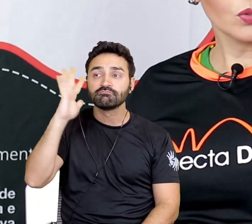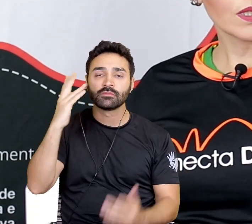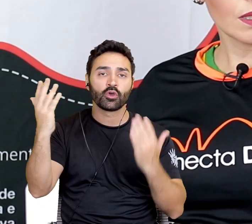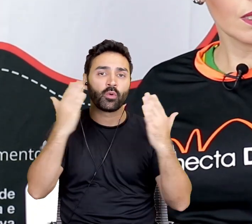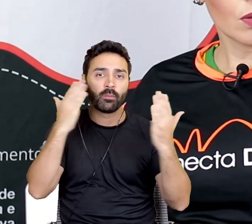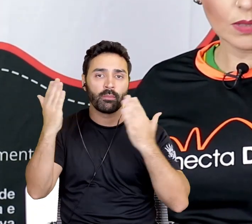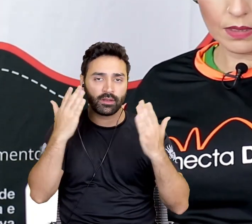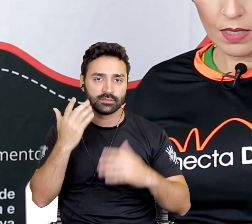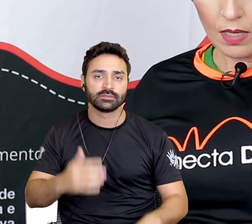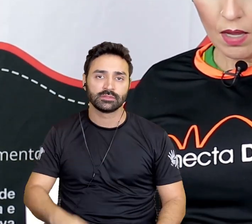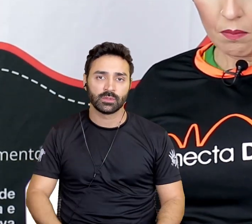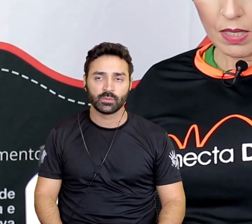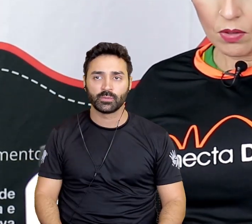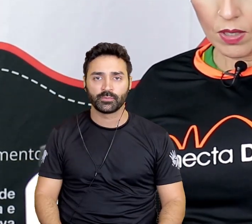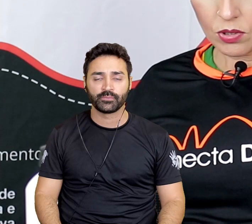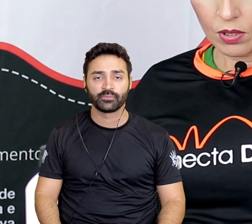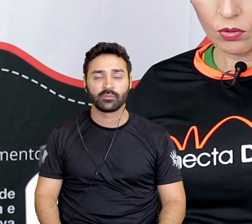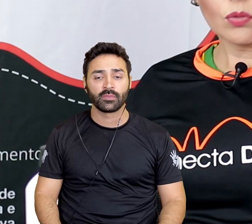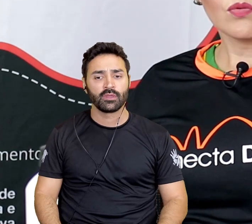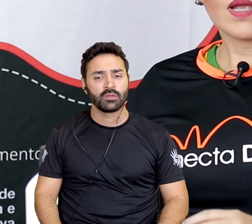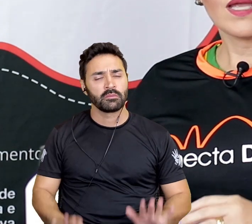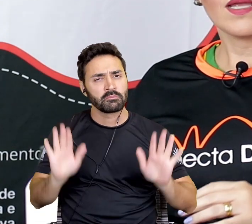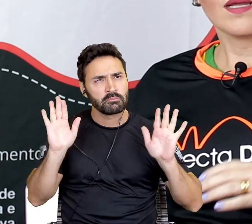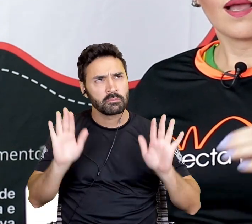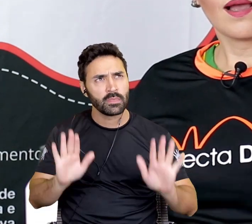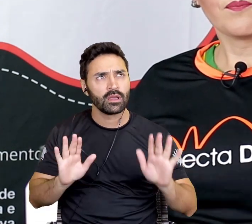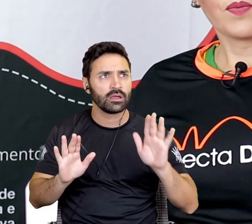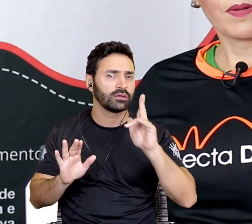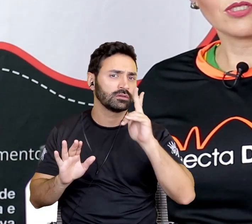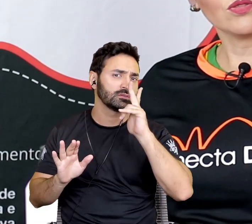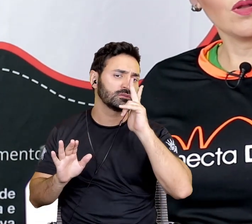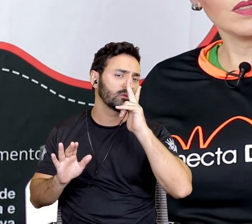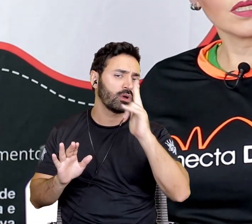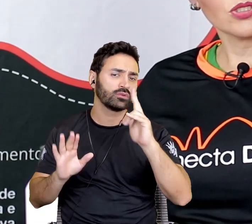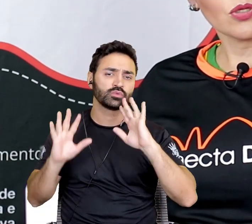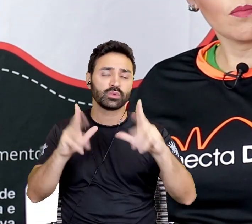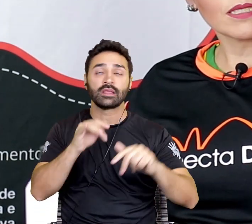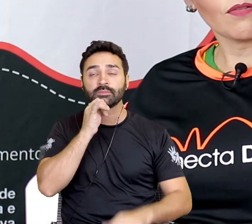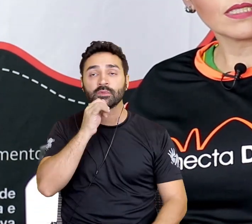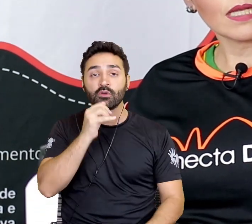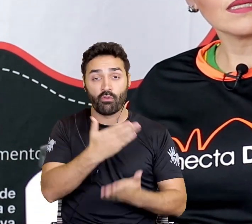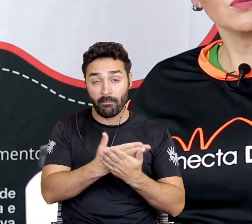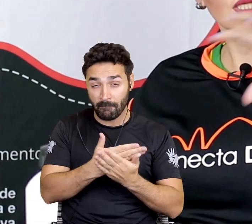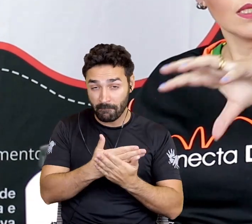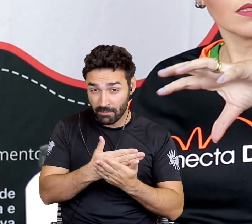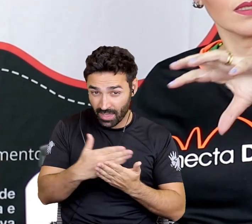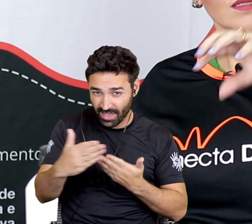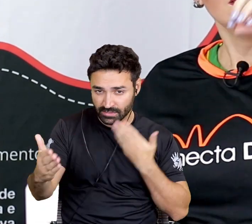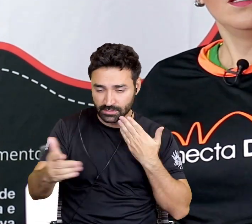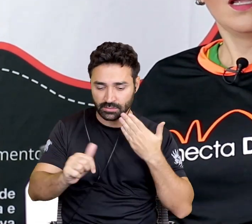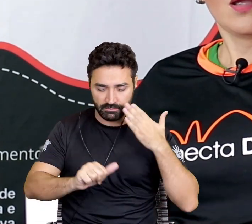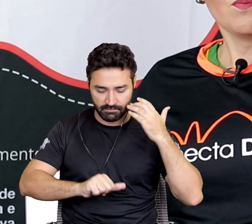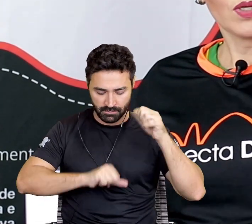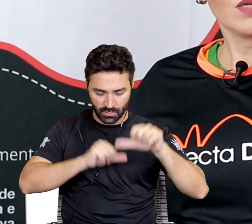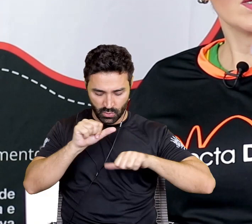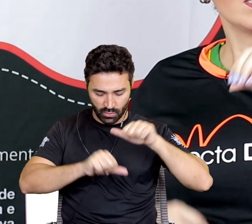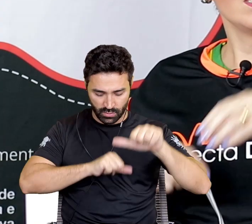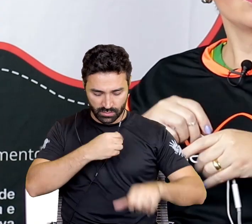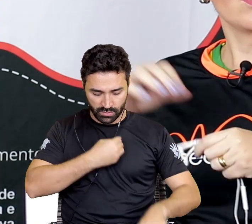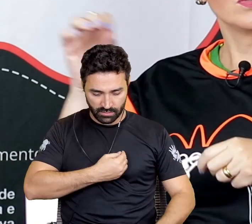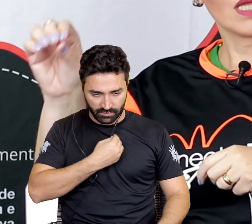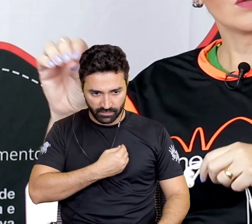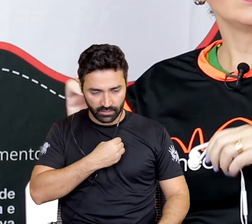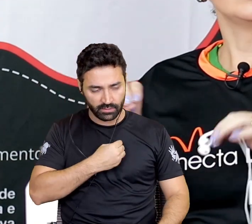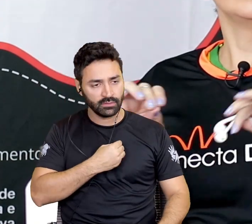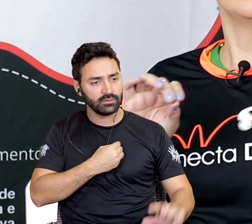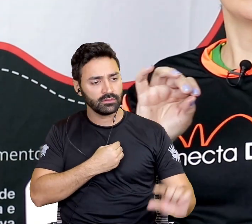com outras línguas, né? Mas eu acho que tudo a partir do momento que a gente começa a fazer essa mudança, é um pouquinho aqui,